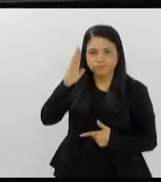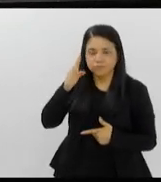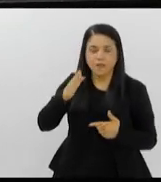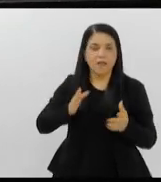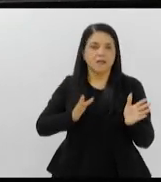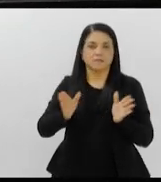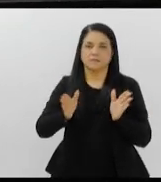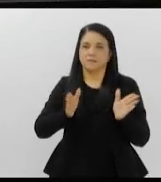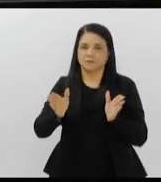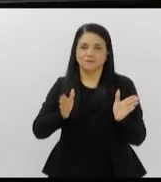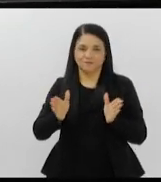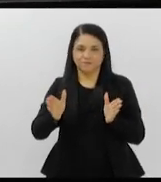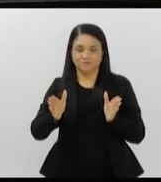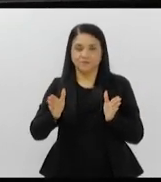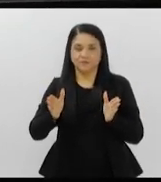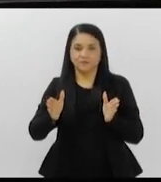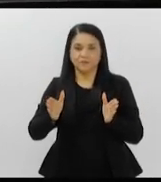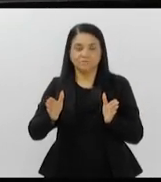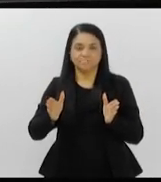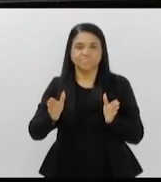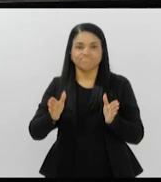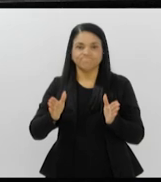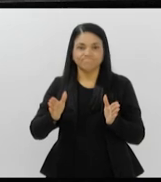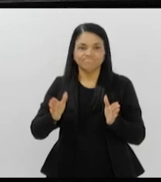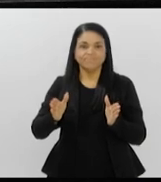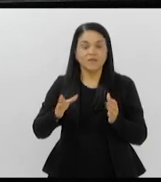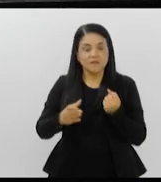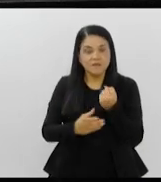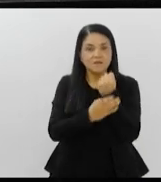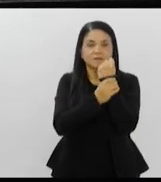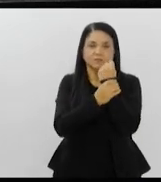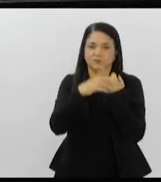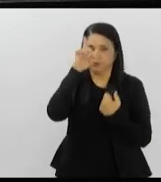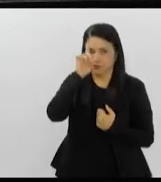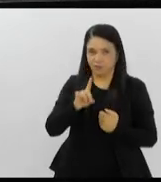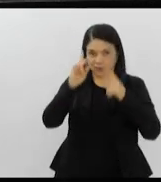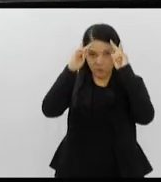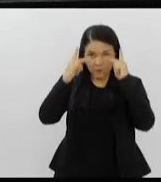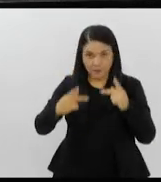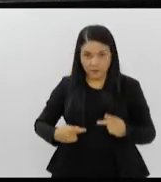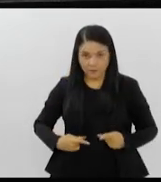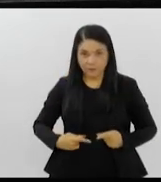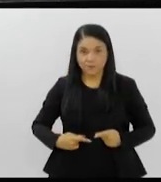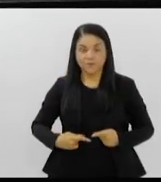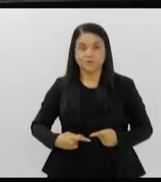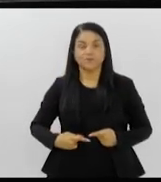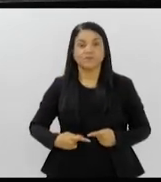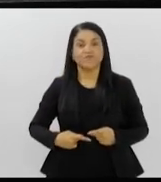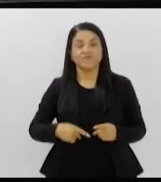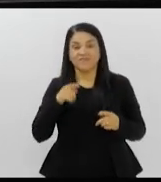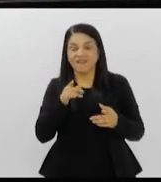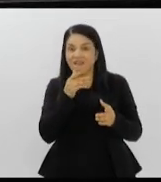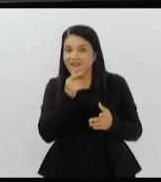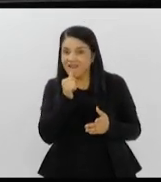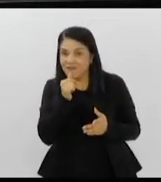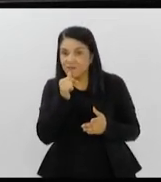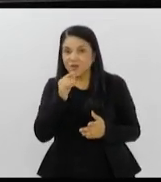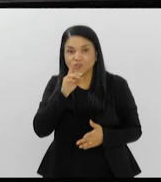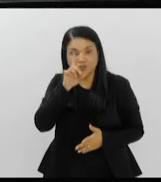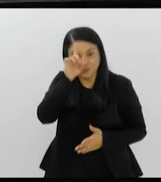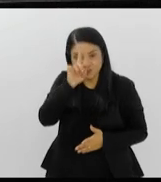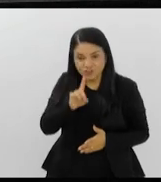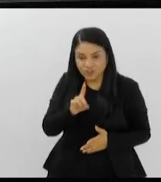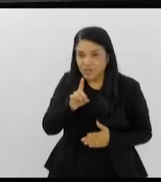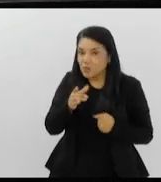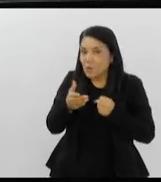como um abastecimento fundamental das garantias de direitos humanos. Ele é um dos direitos mais basilares. Para